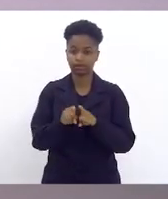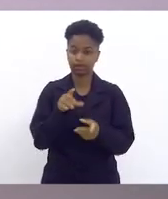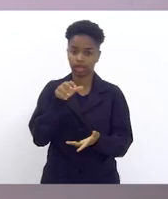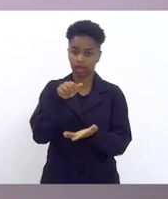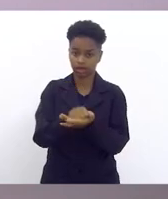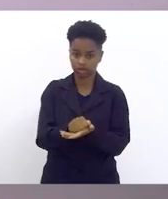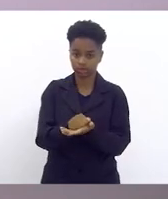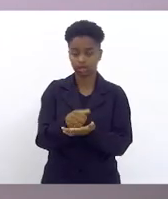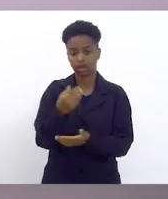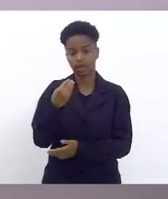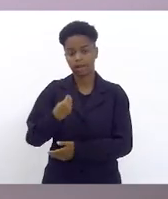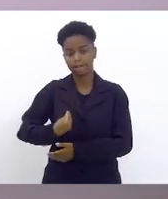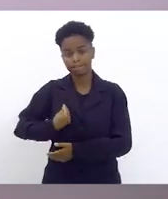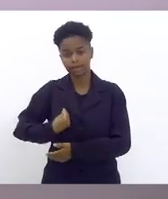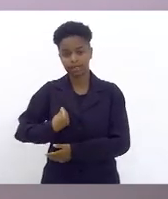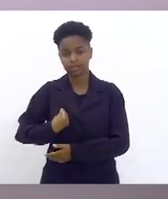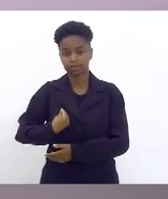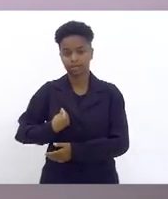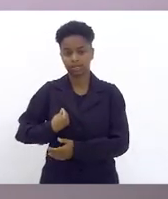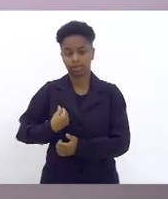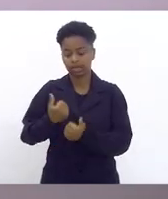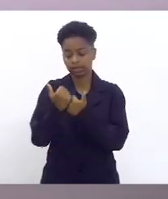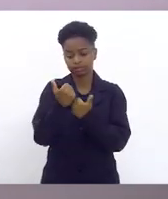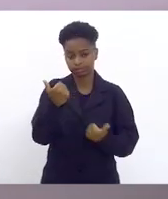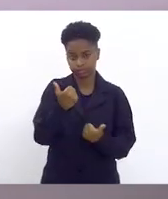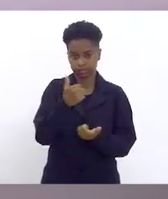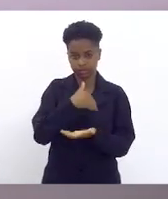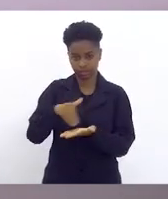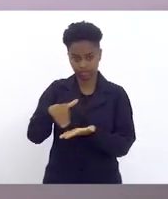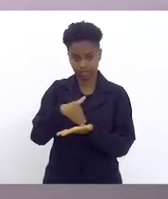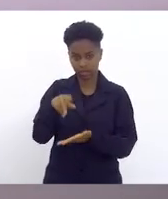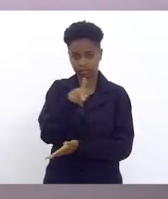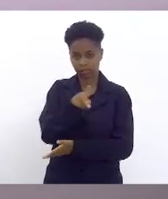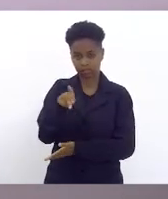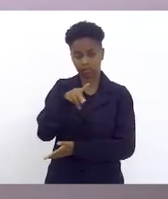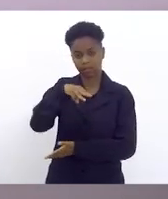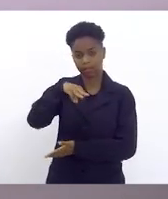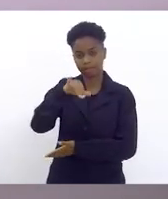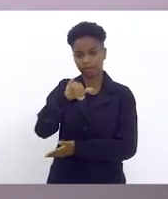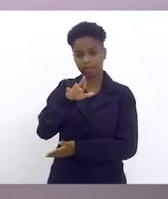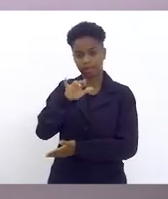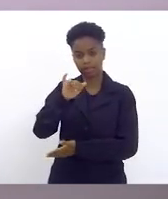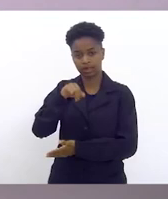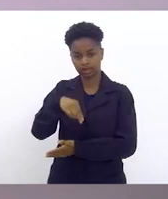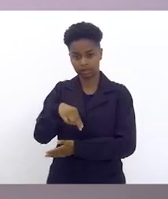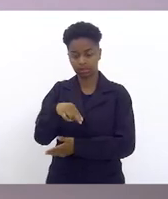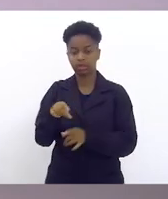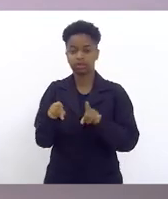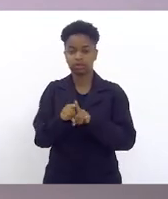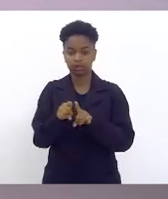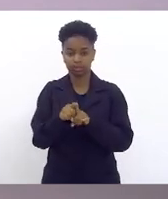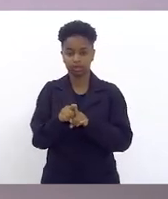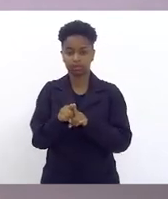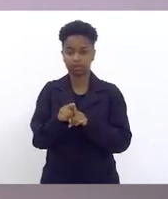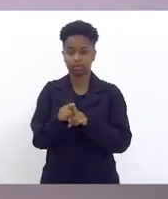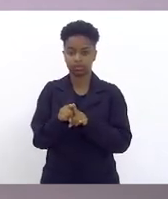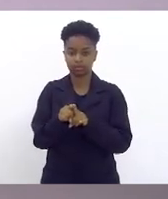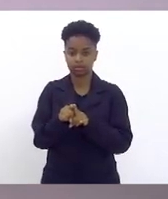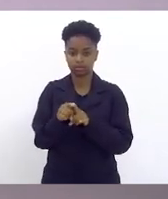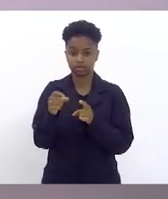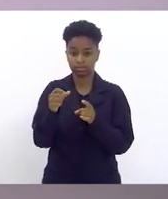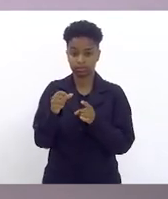aqui a presença da subsecretária professora amiga Medeiros da Silva do Superior